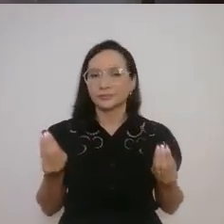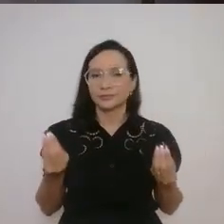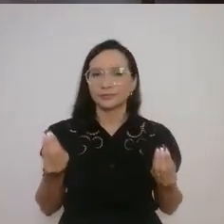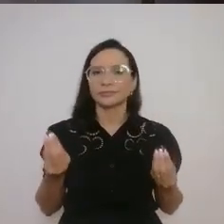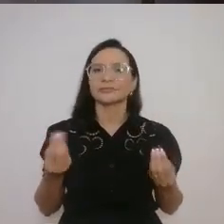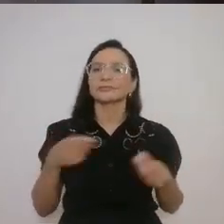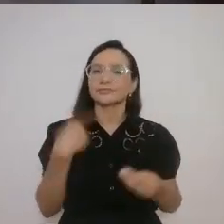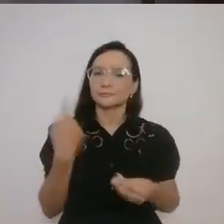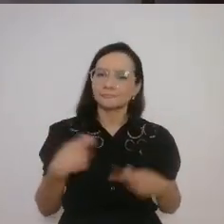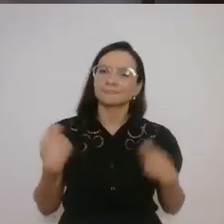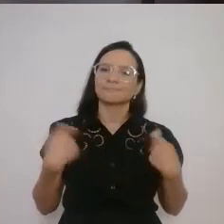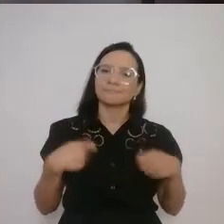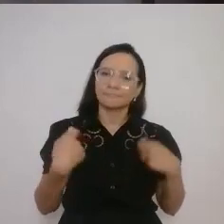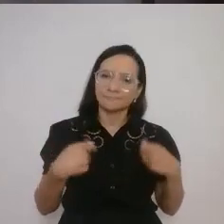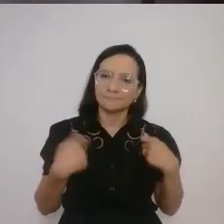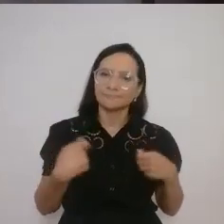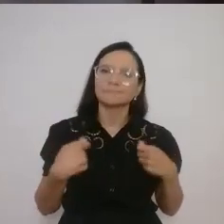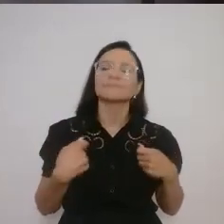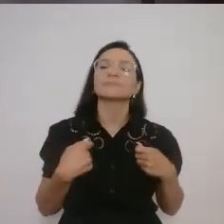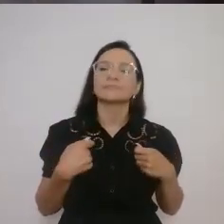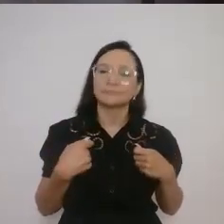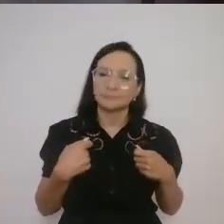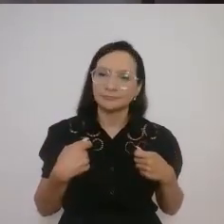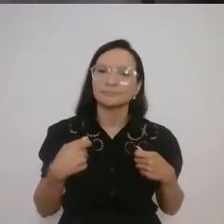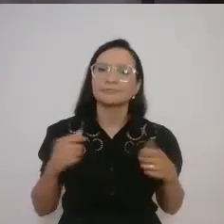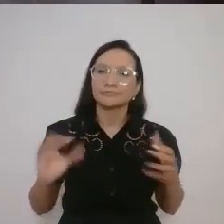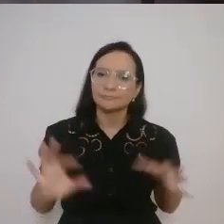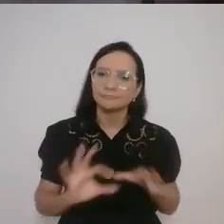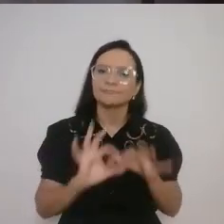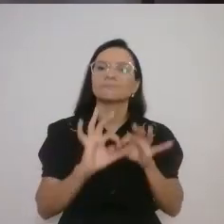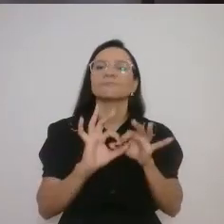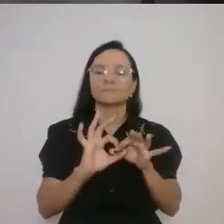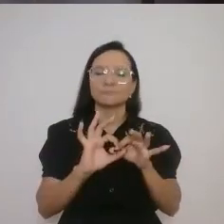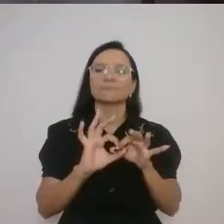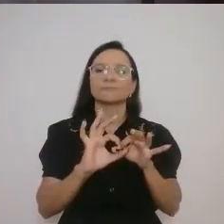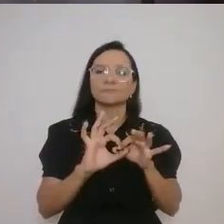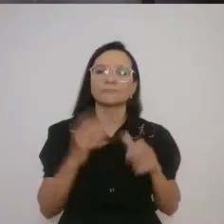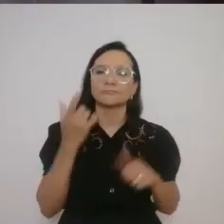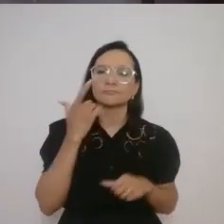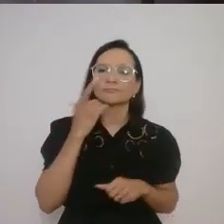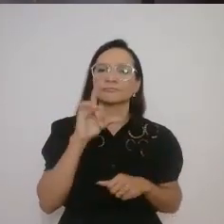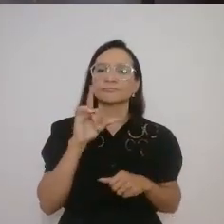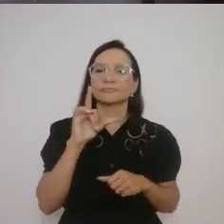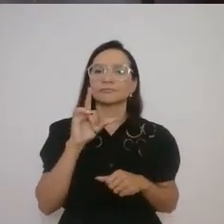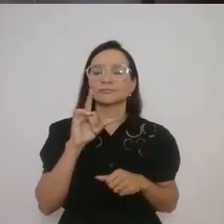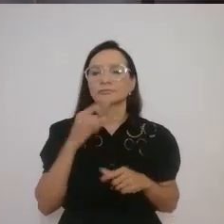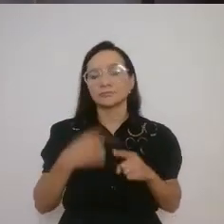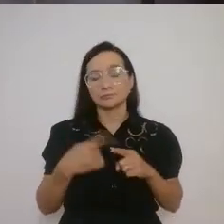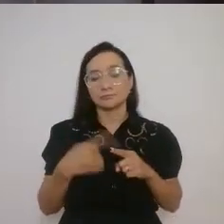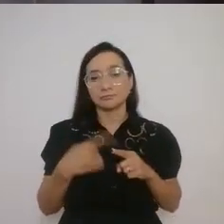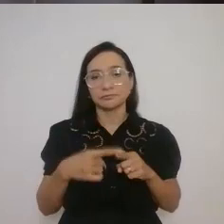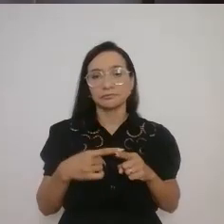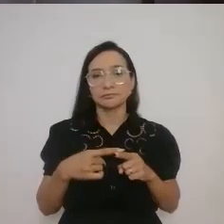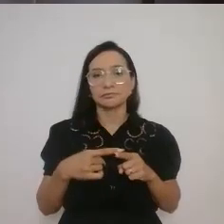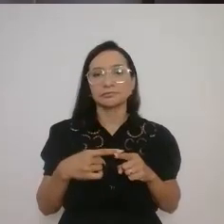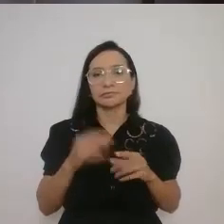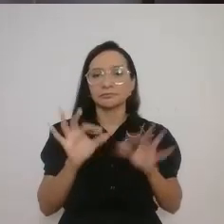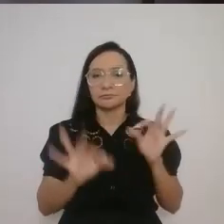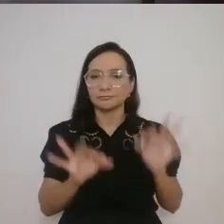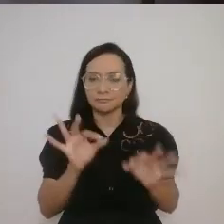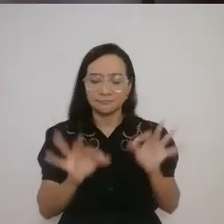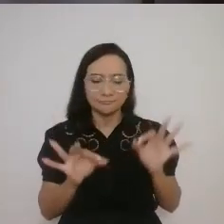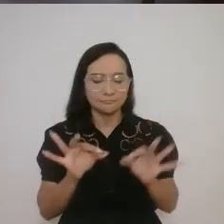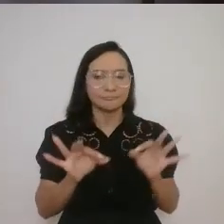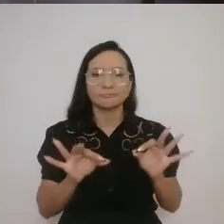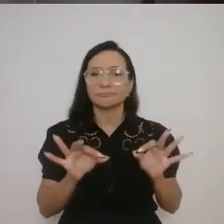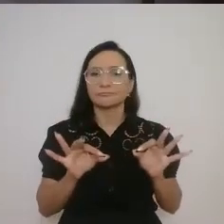Precisamos enfrentar essa situação, porque não é possível que o tribunal, em suas diversas